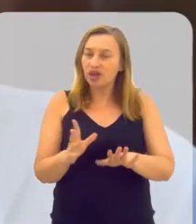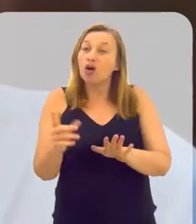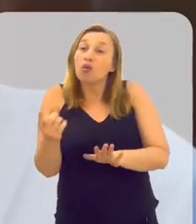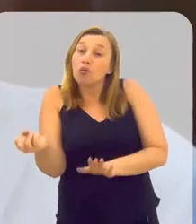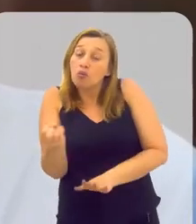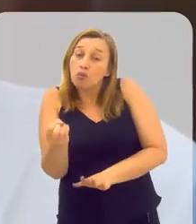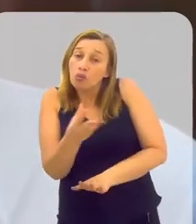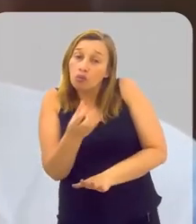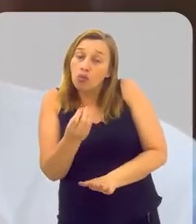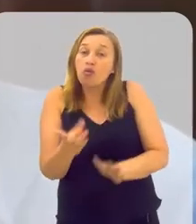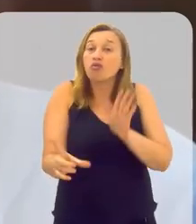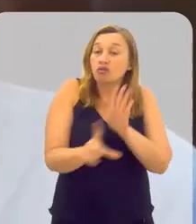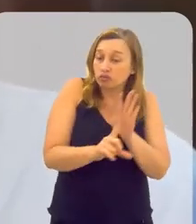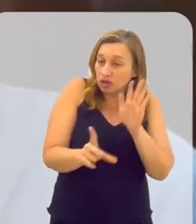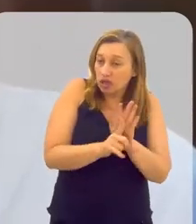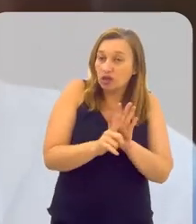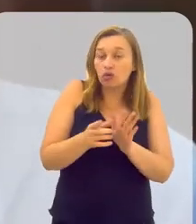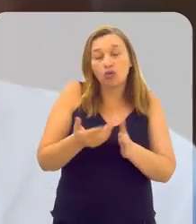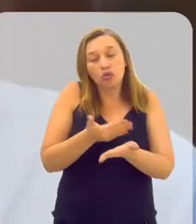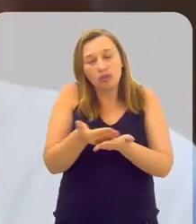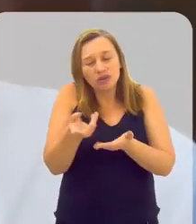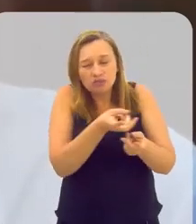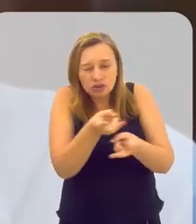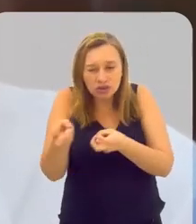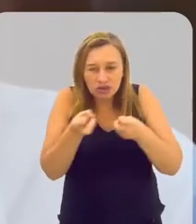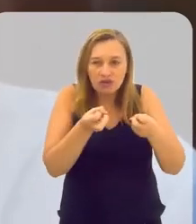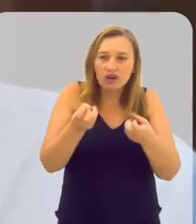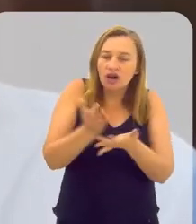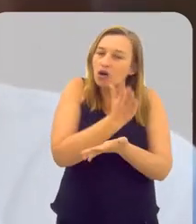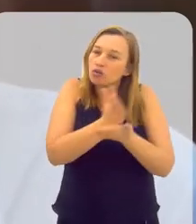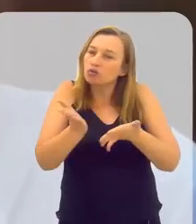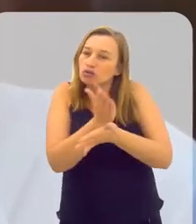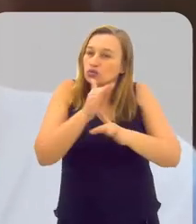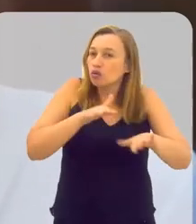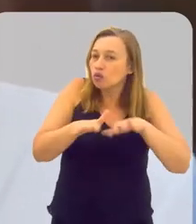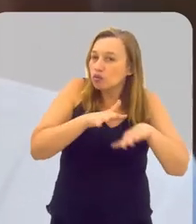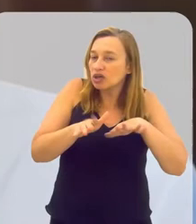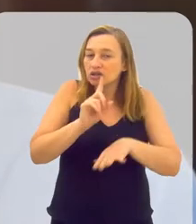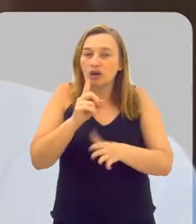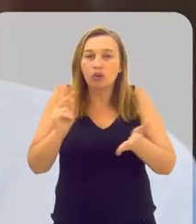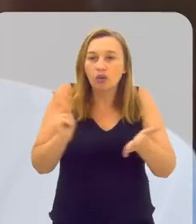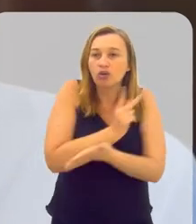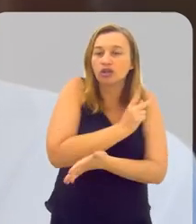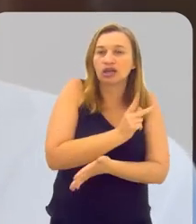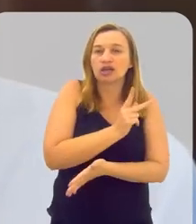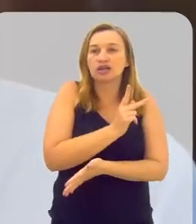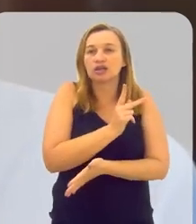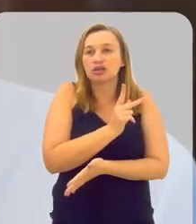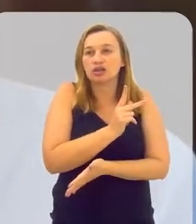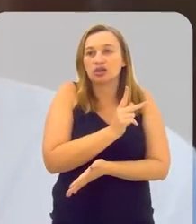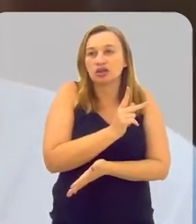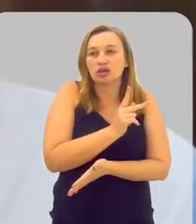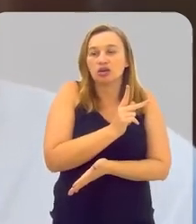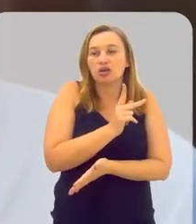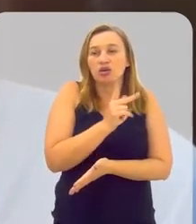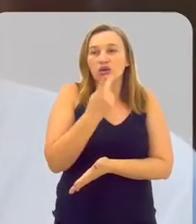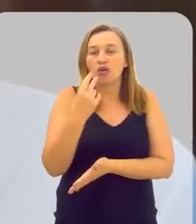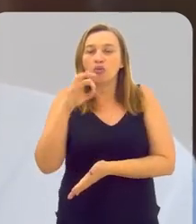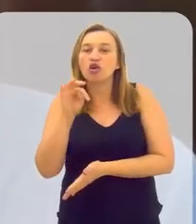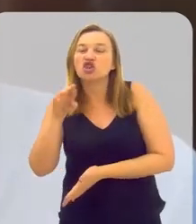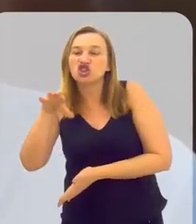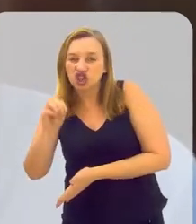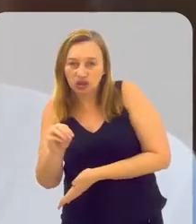com a lei muito recente, a gente começa a ver algumas sinalizações, começa a ver alguns movimentos. Isso não acontece de